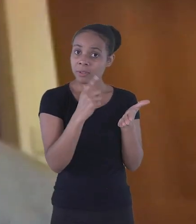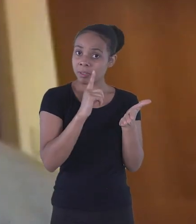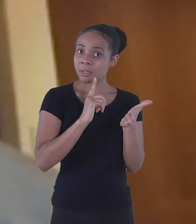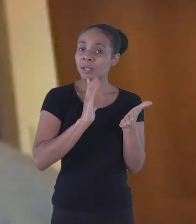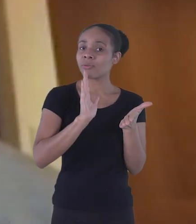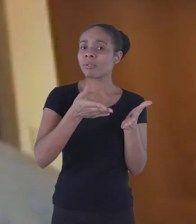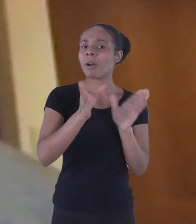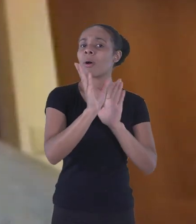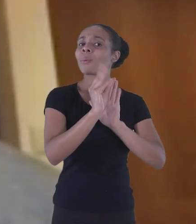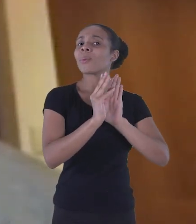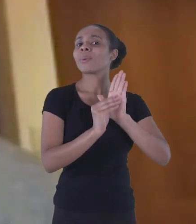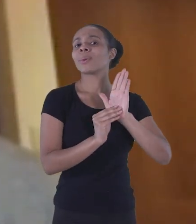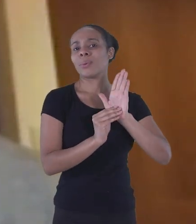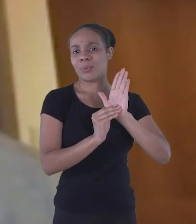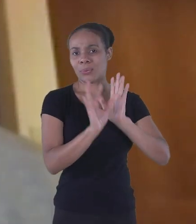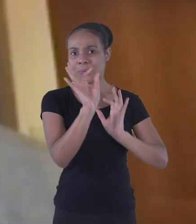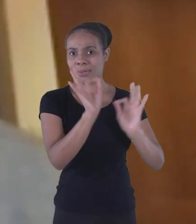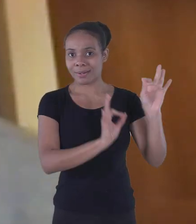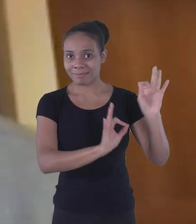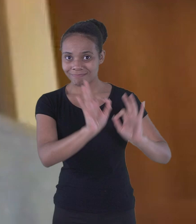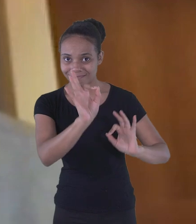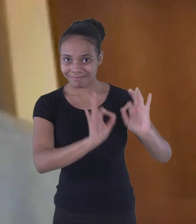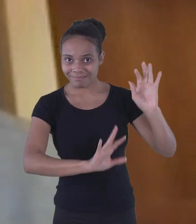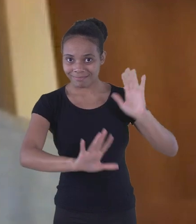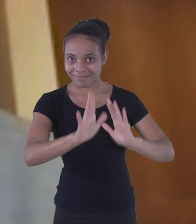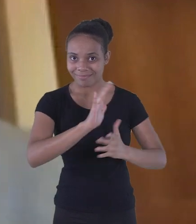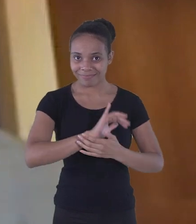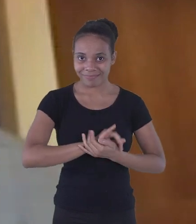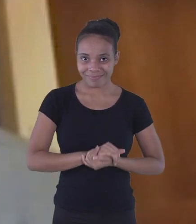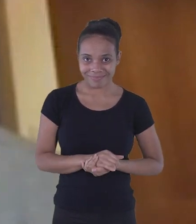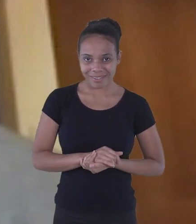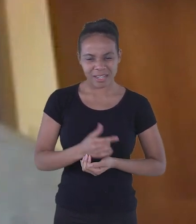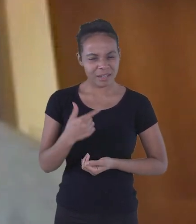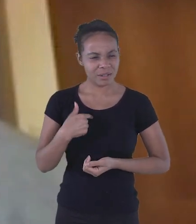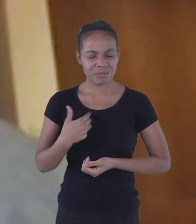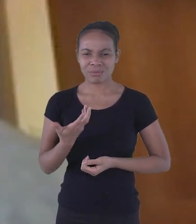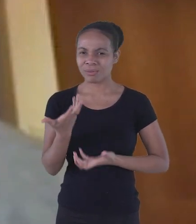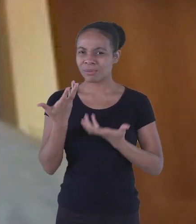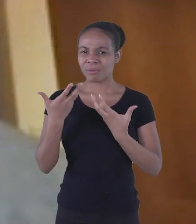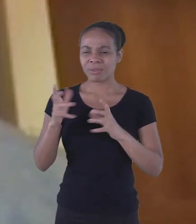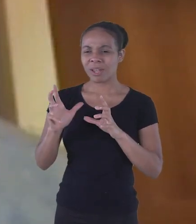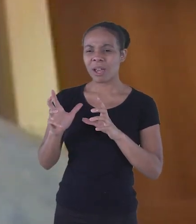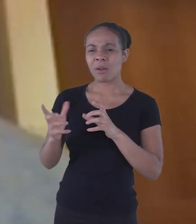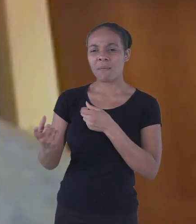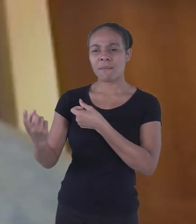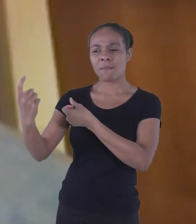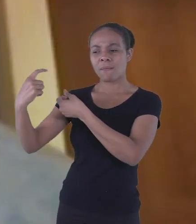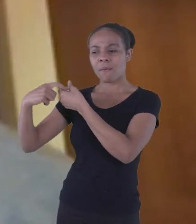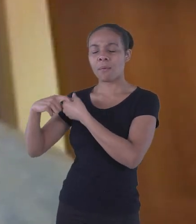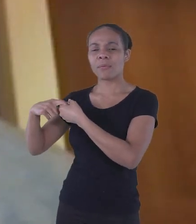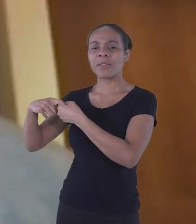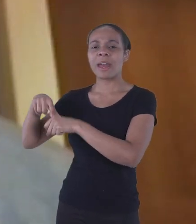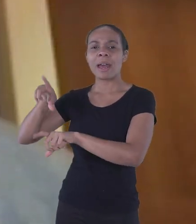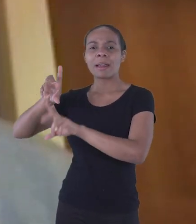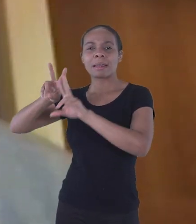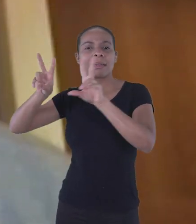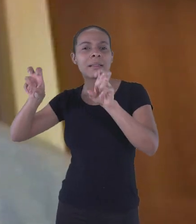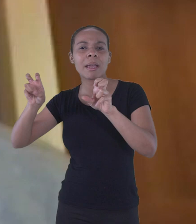pouco confessional. E eu não pretendo voltar à ficção, fazer